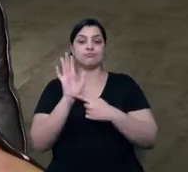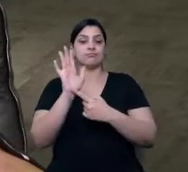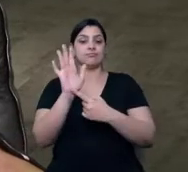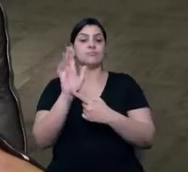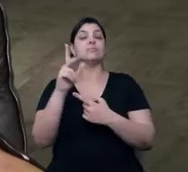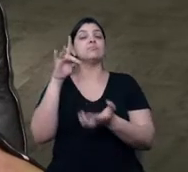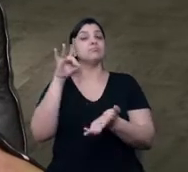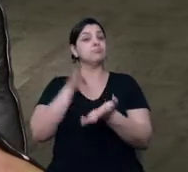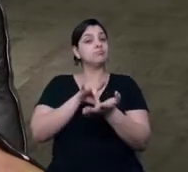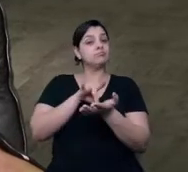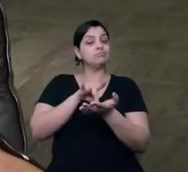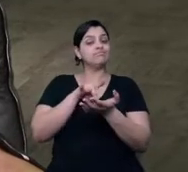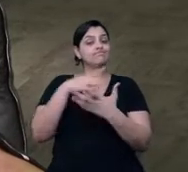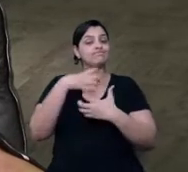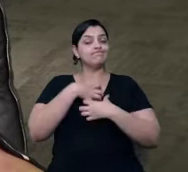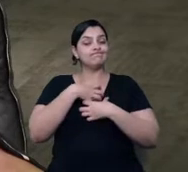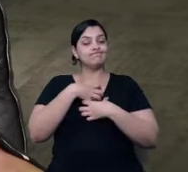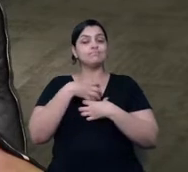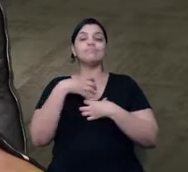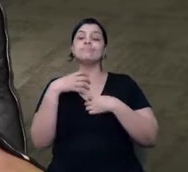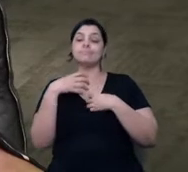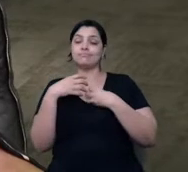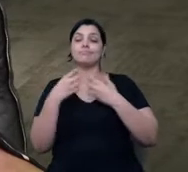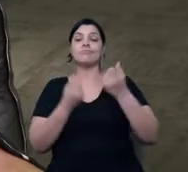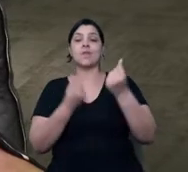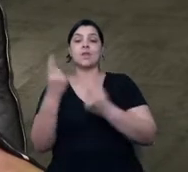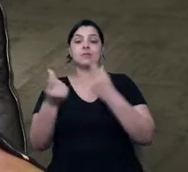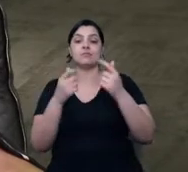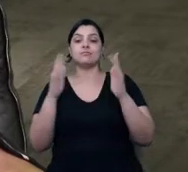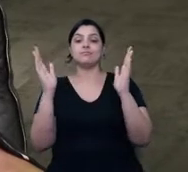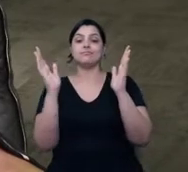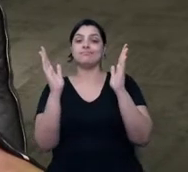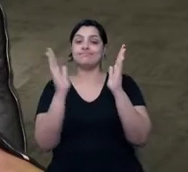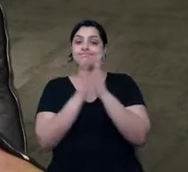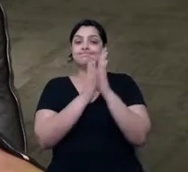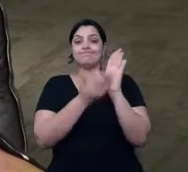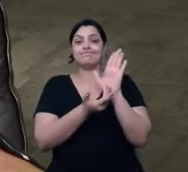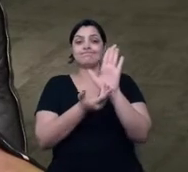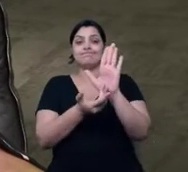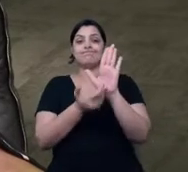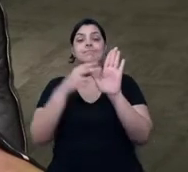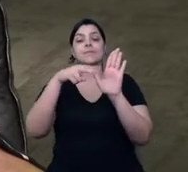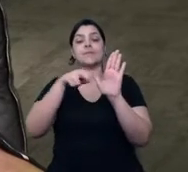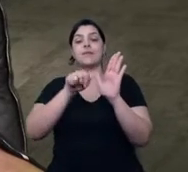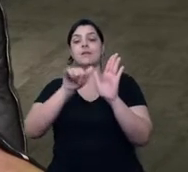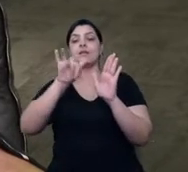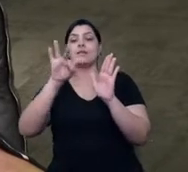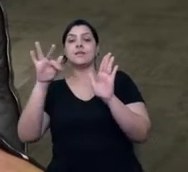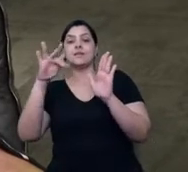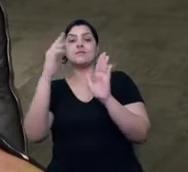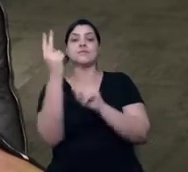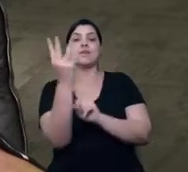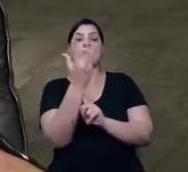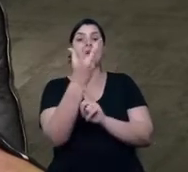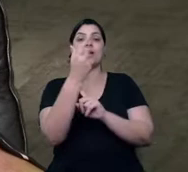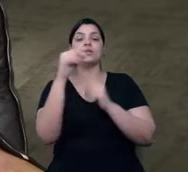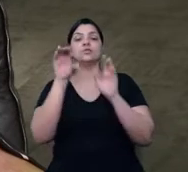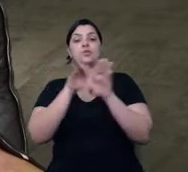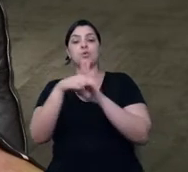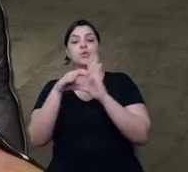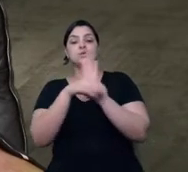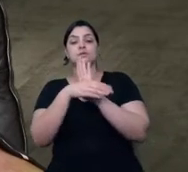realista, muitos dialogam com a pop art e a arte naïve, dentre outros conceitos de arte